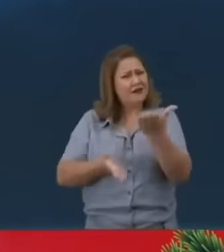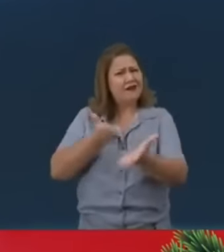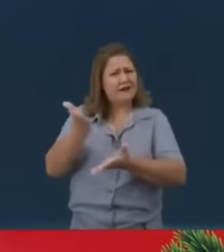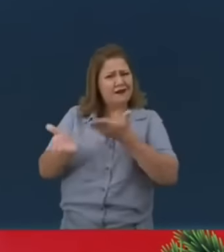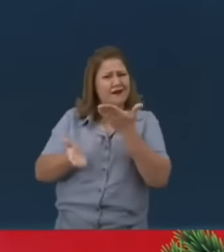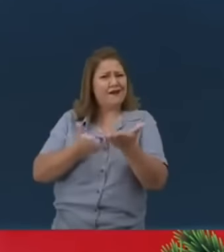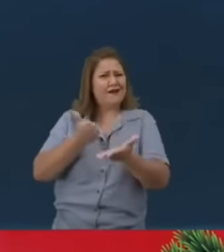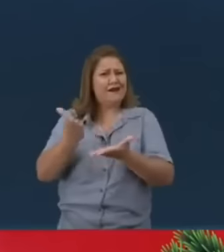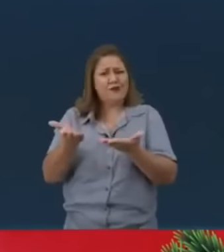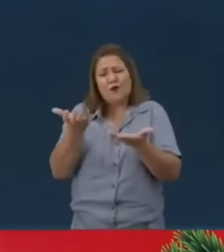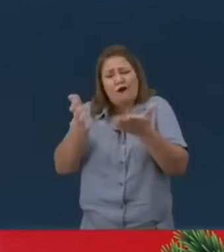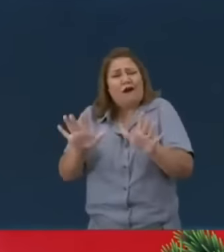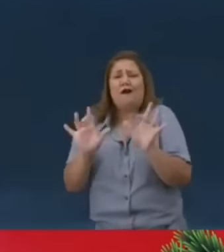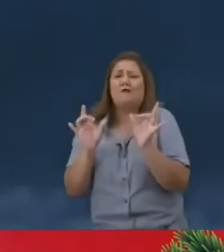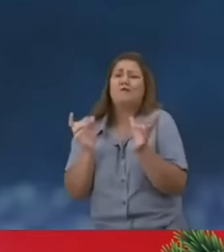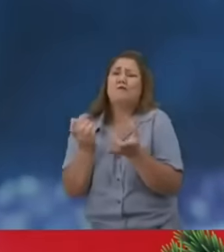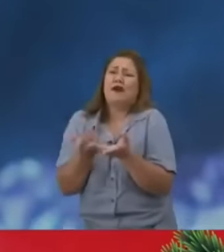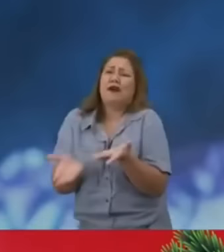nunca mais perdê-la.